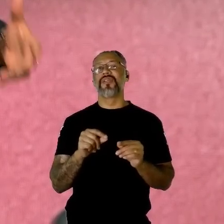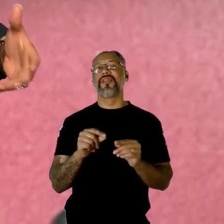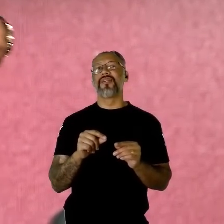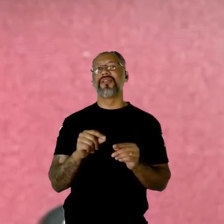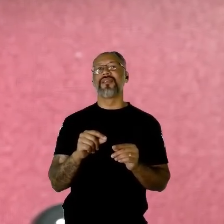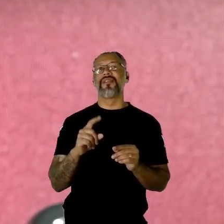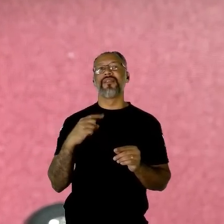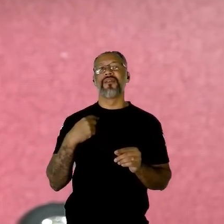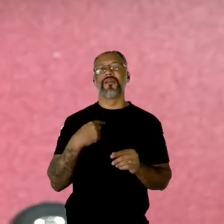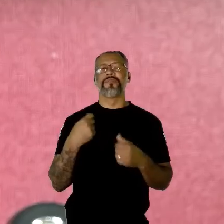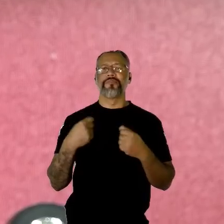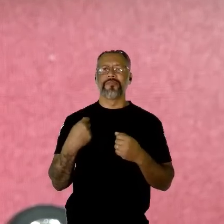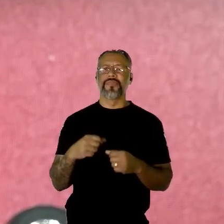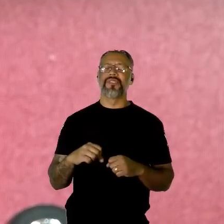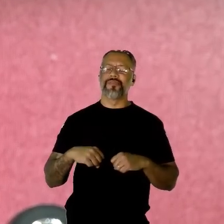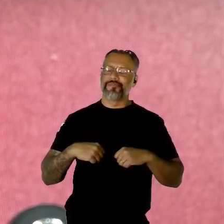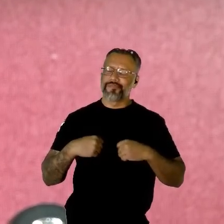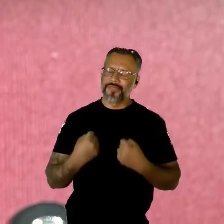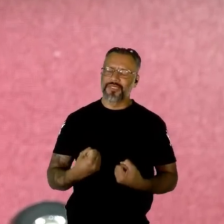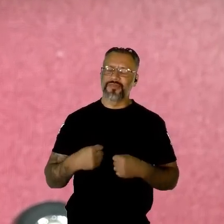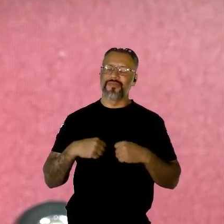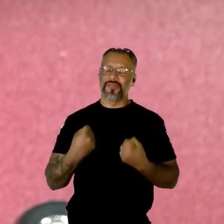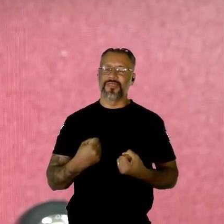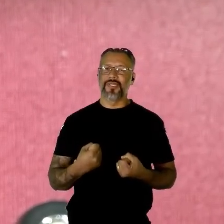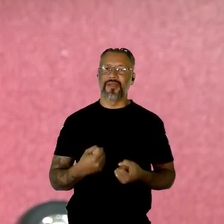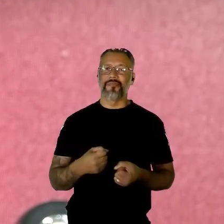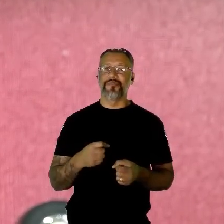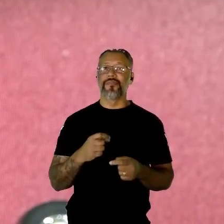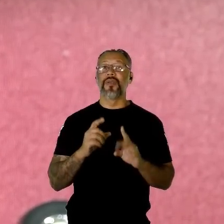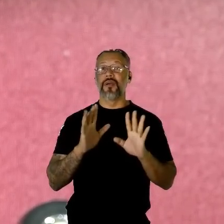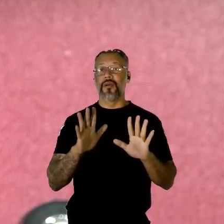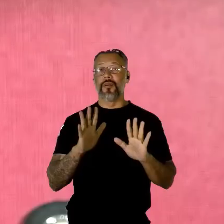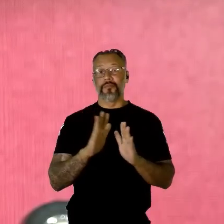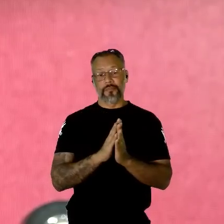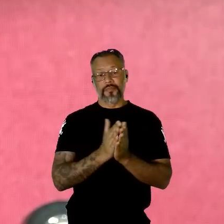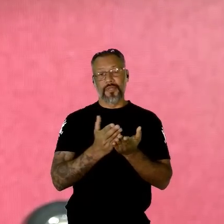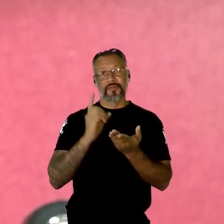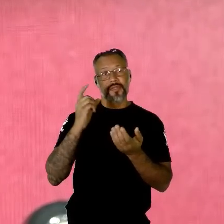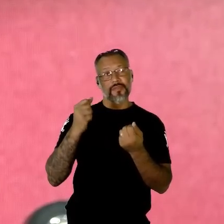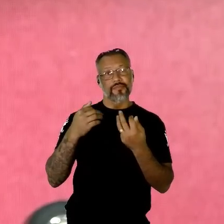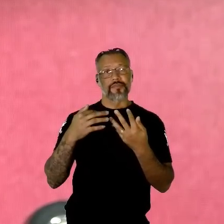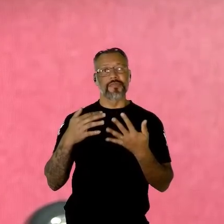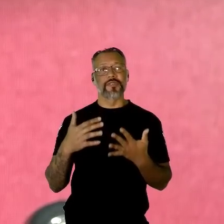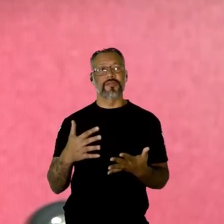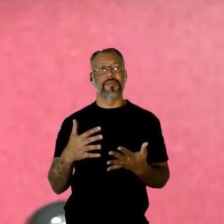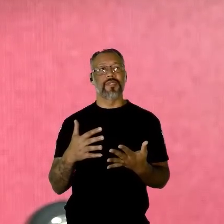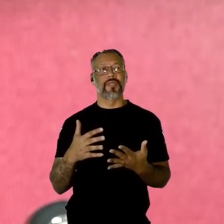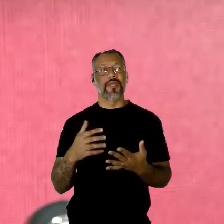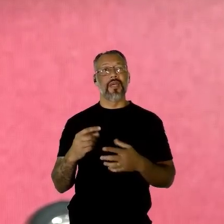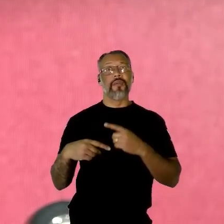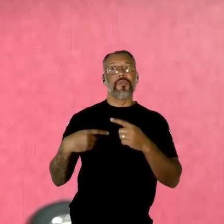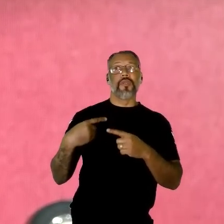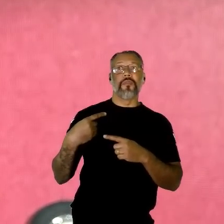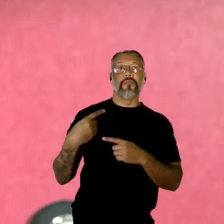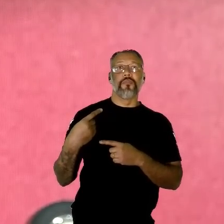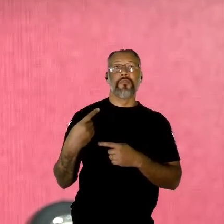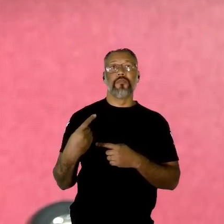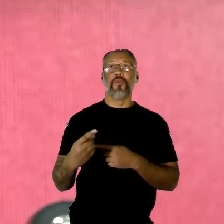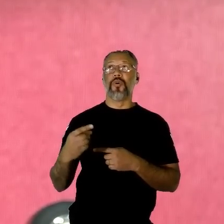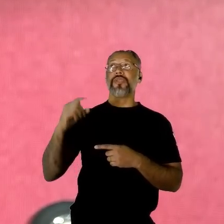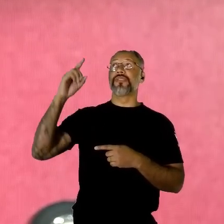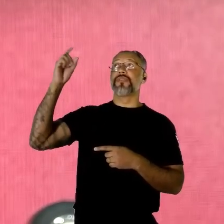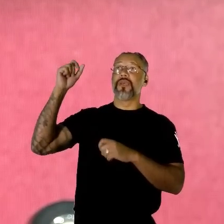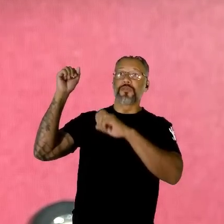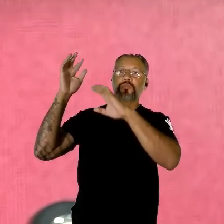porque tem promessa Joel Capítulo 2 Versículo 28 há uma promessa a Bíblia diz e depois derramarei do